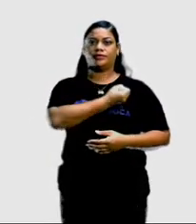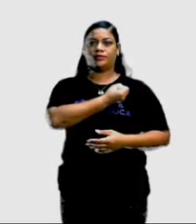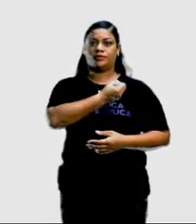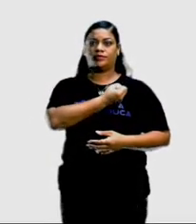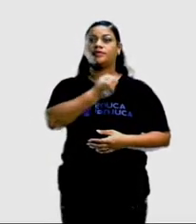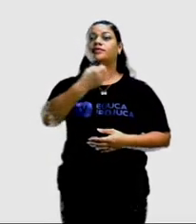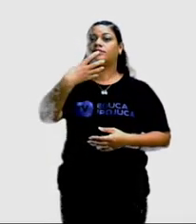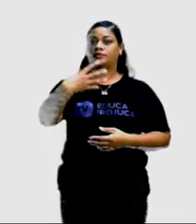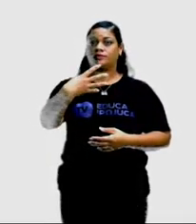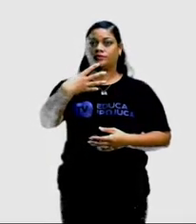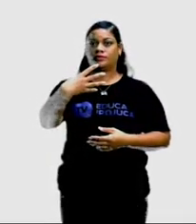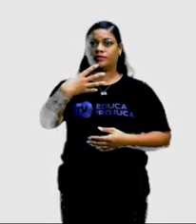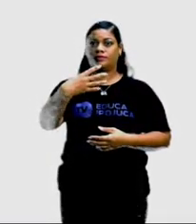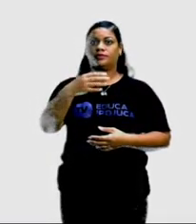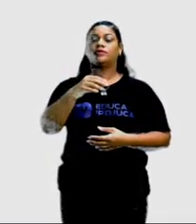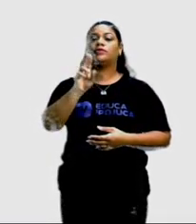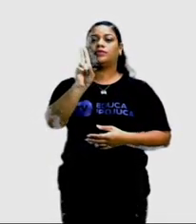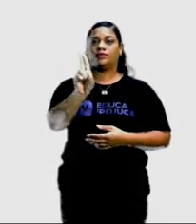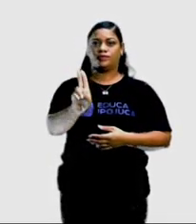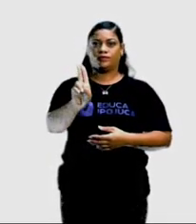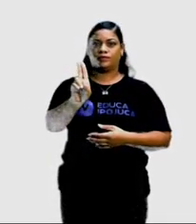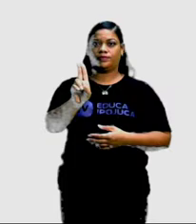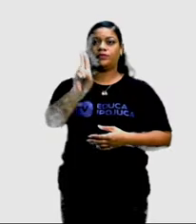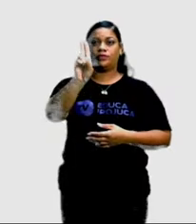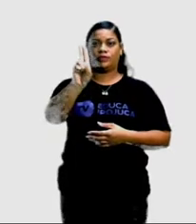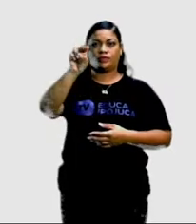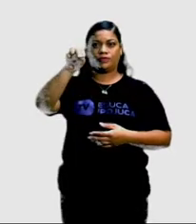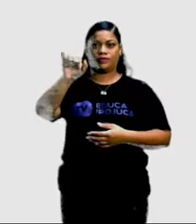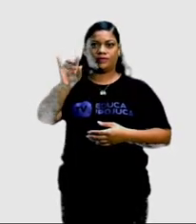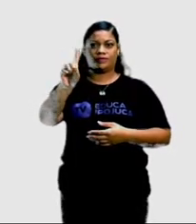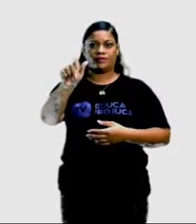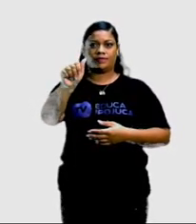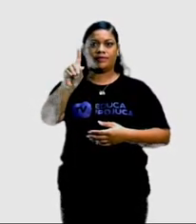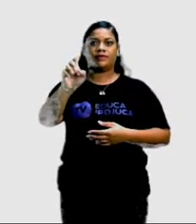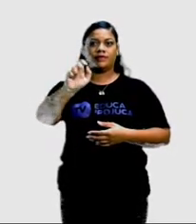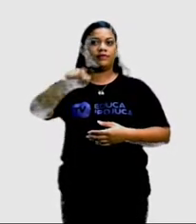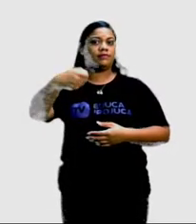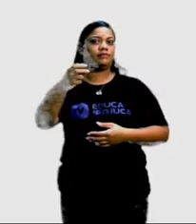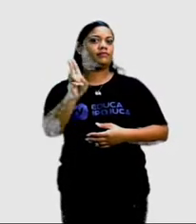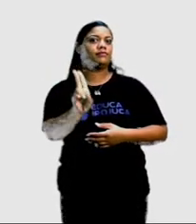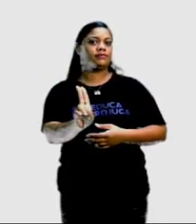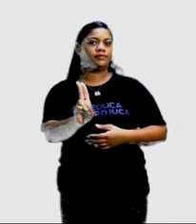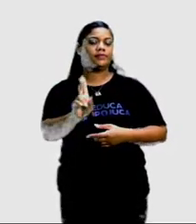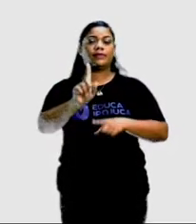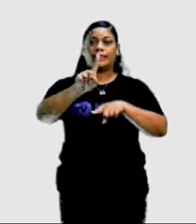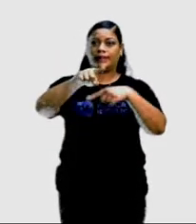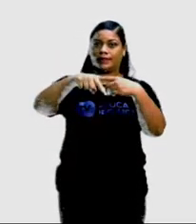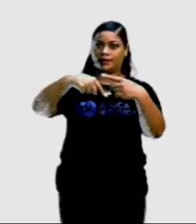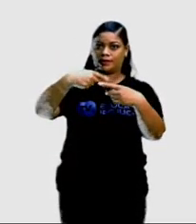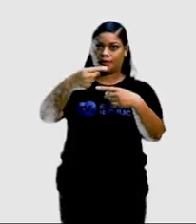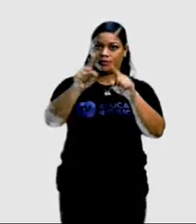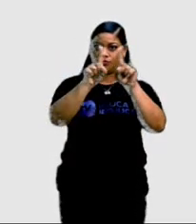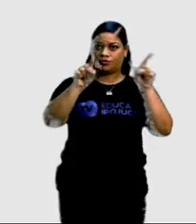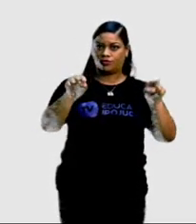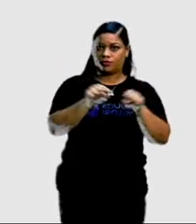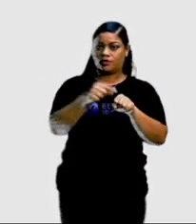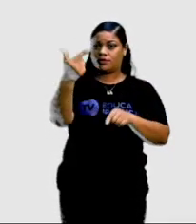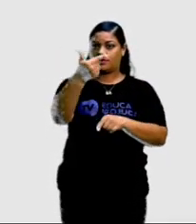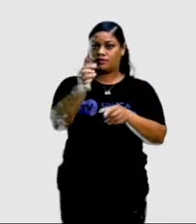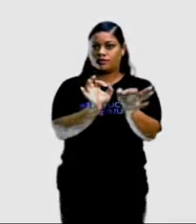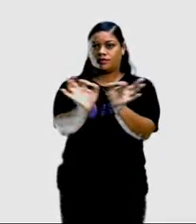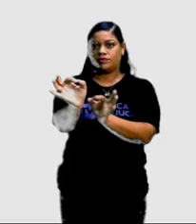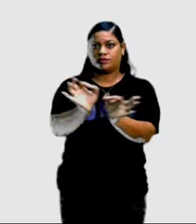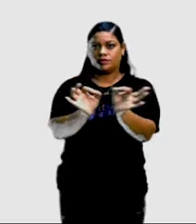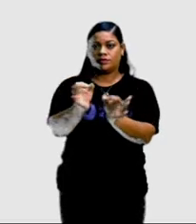quê? Unidades, porque é a primeira ordem. Depois do 4, à frente dele, que é a segunda